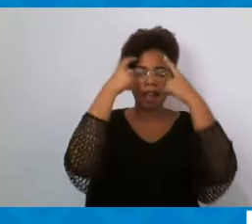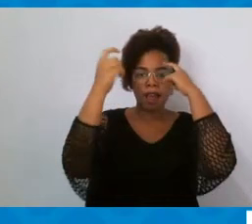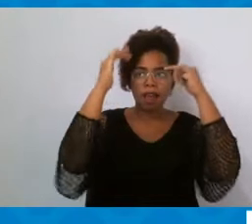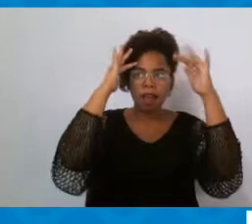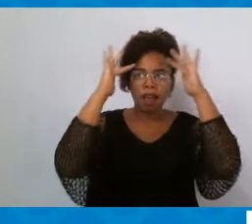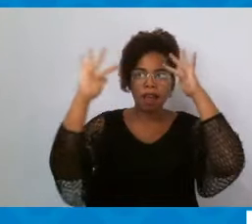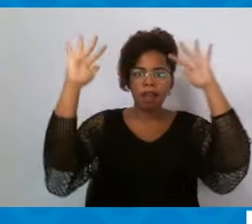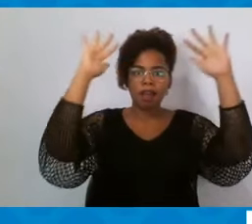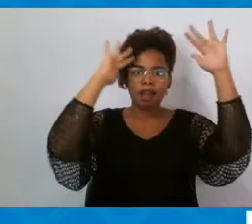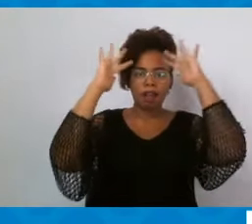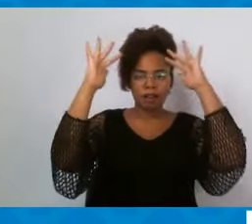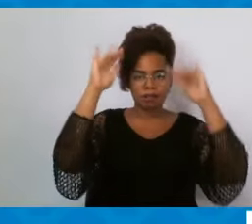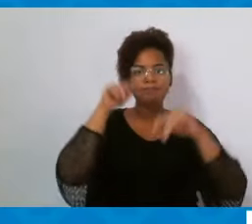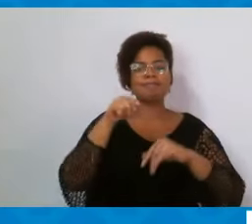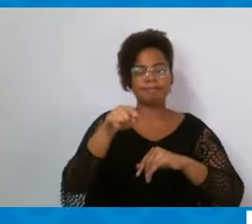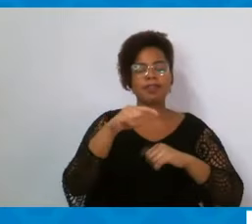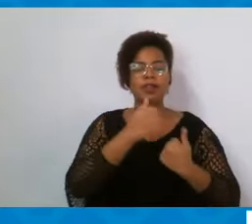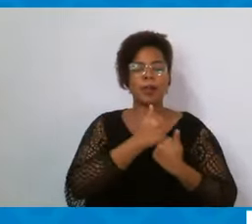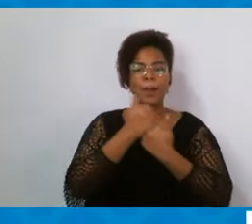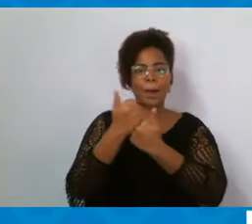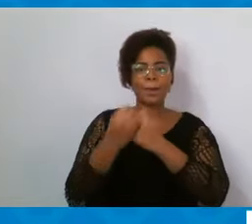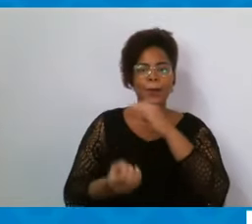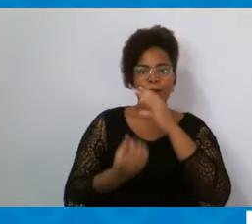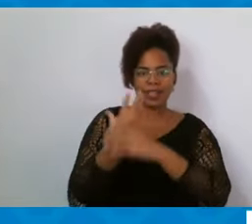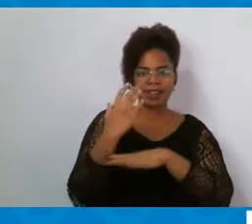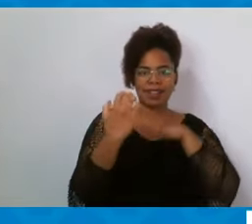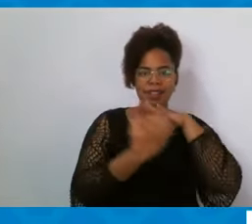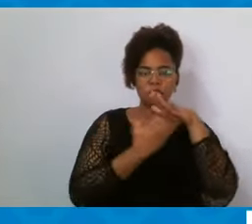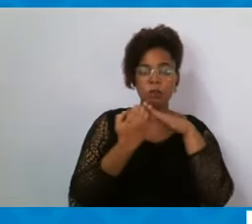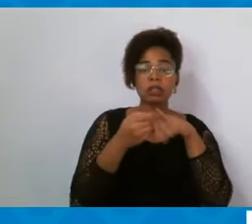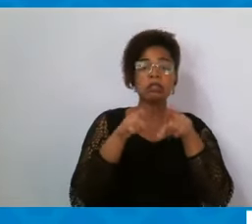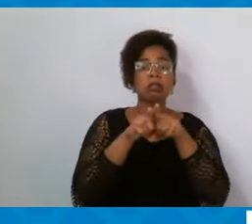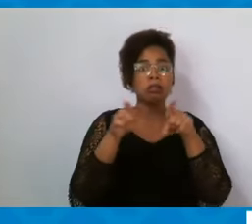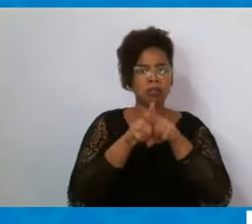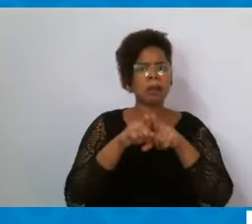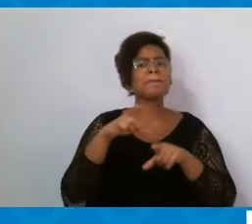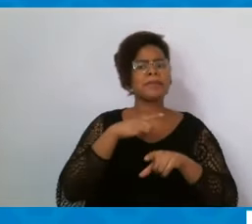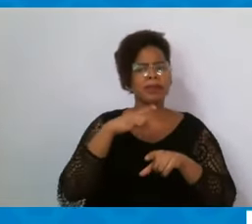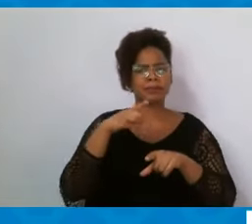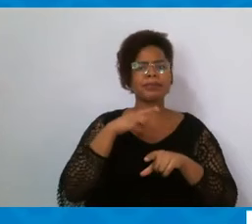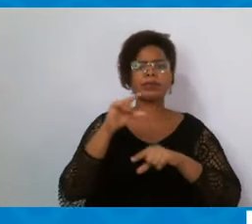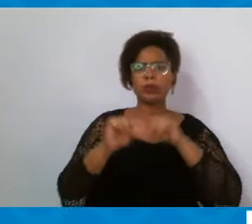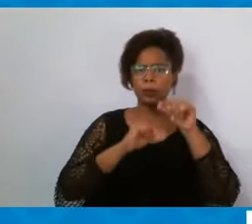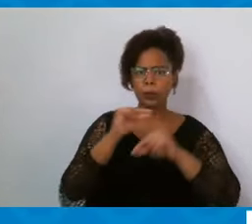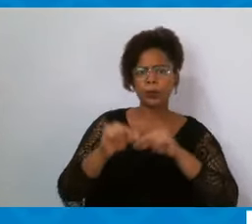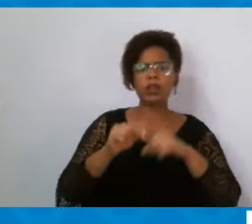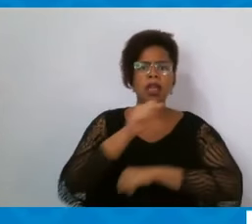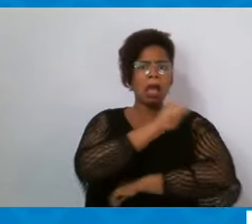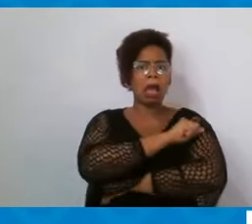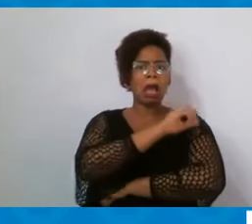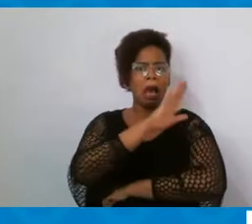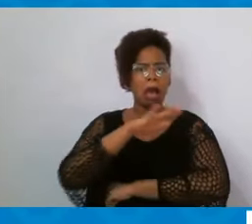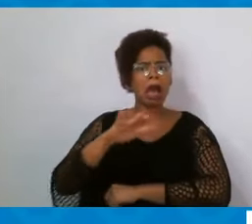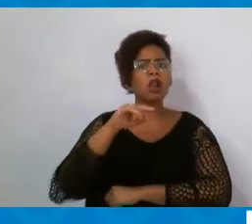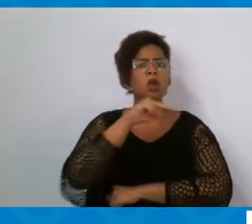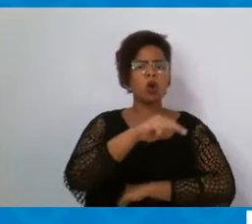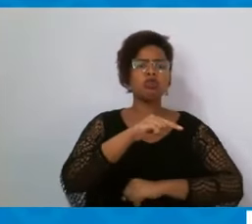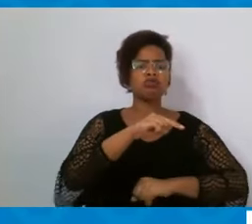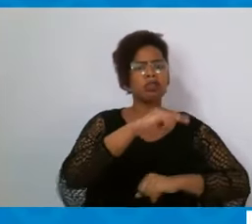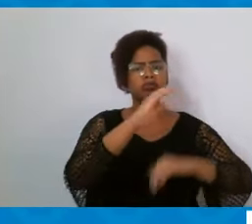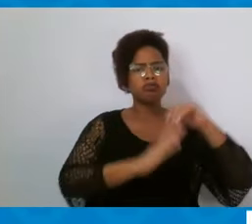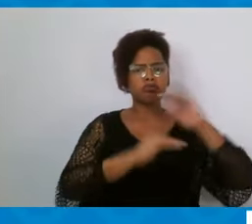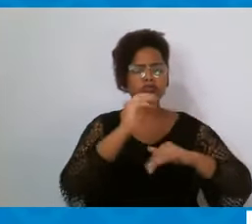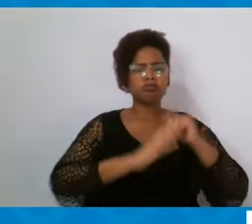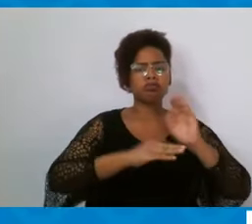no nosso webinar, ter a participação de estudantes que foram inspirados pelo desafio e trouxeram com muita